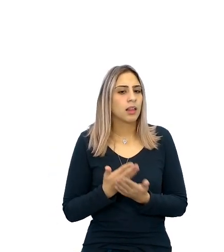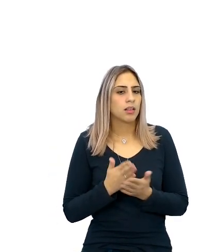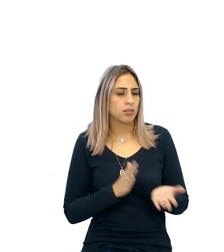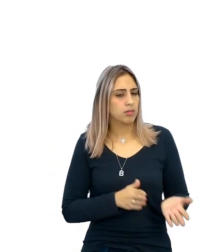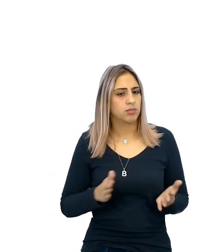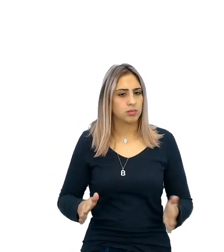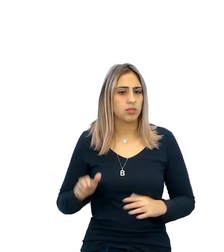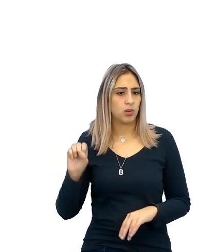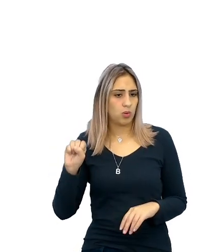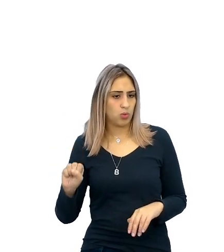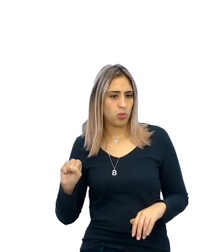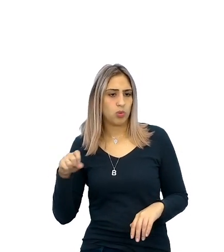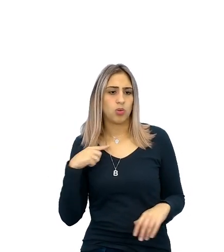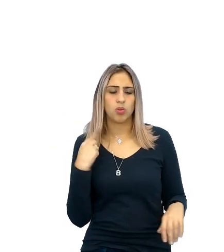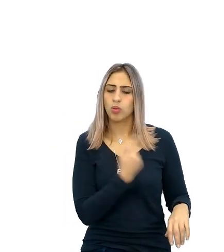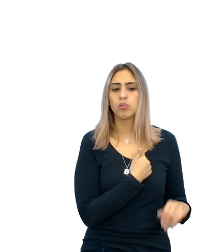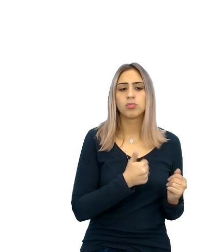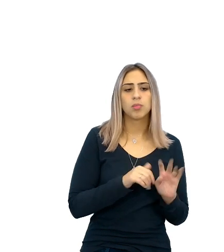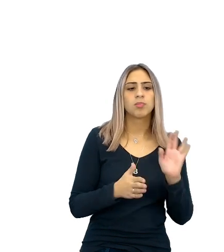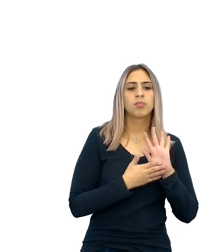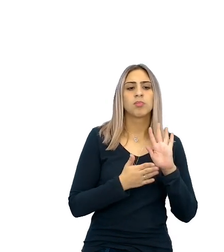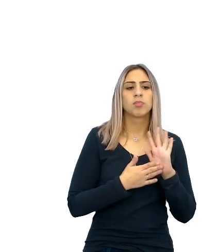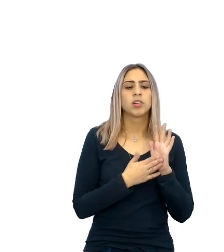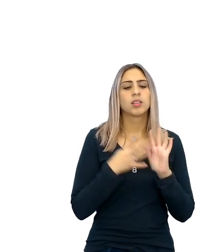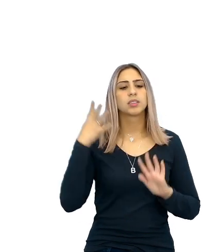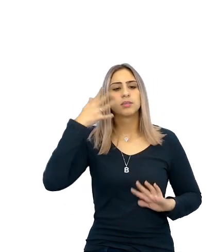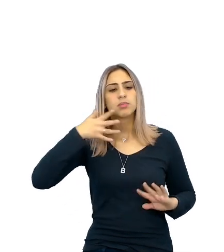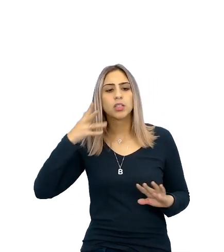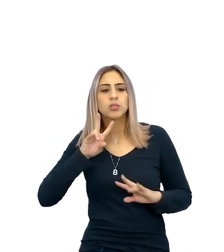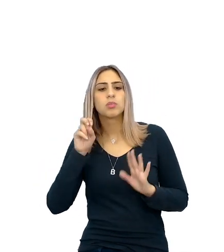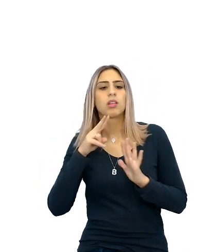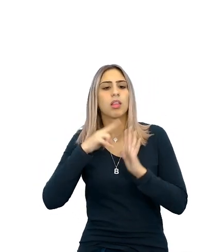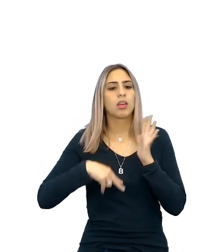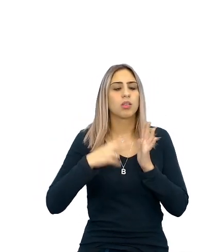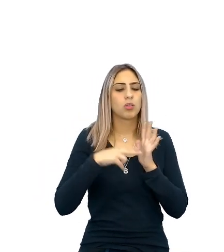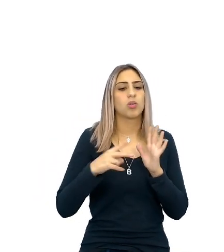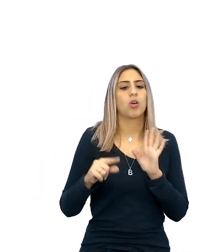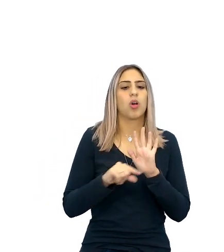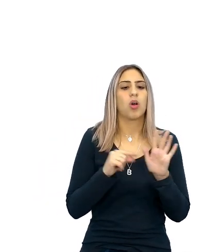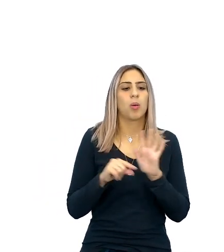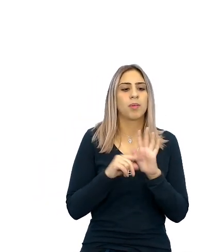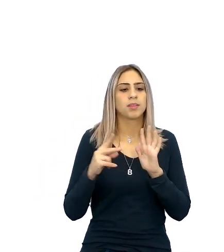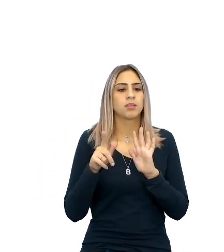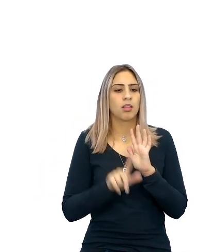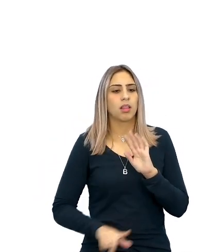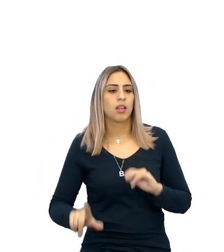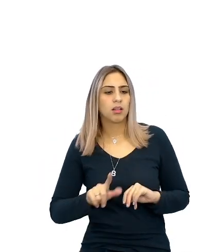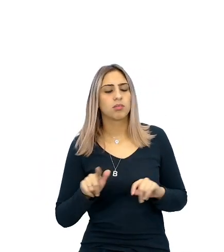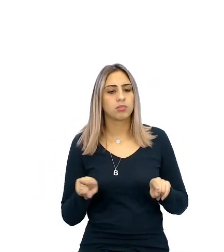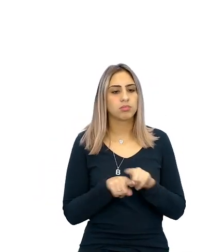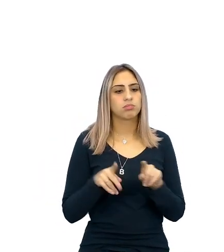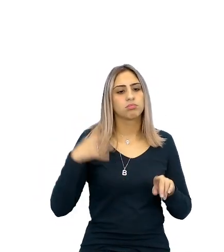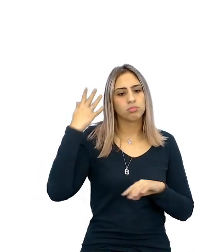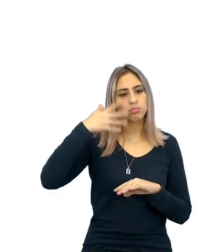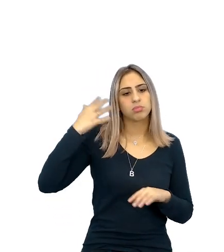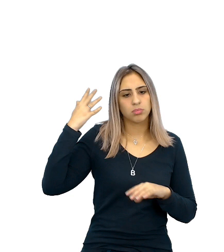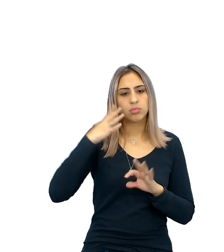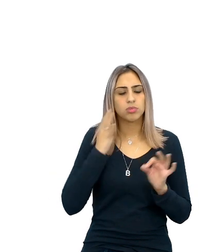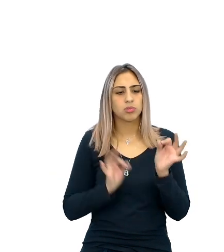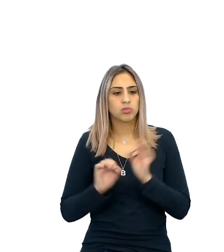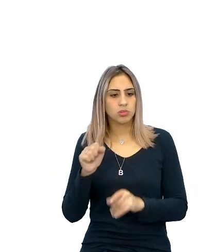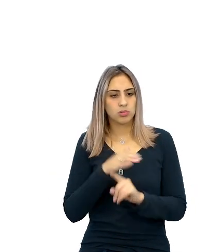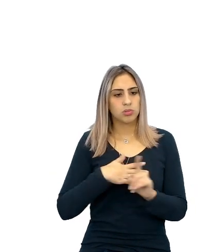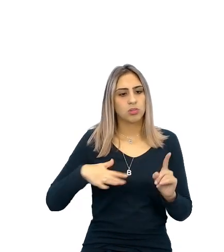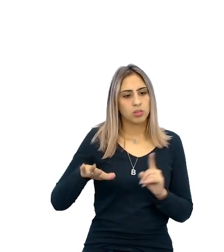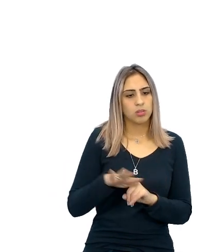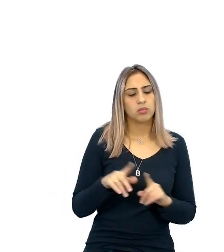Sequência Atividade 8, nós estamos propondo seminários sobre leituras de obras literárias, ou então seminários de projetos